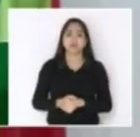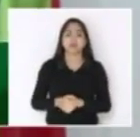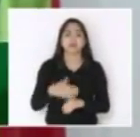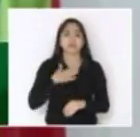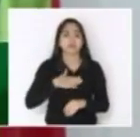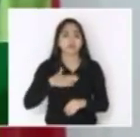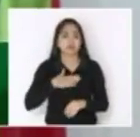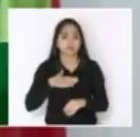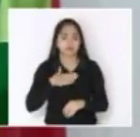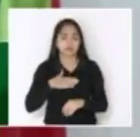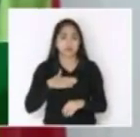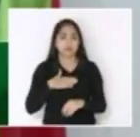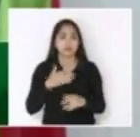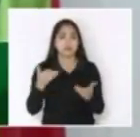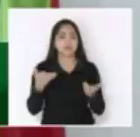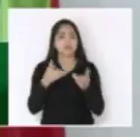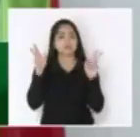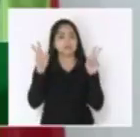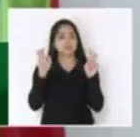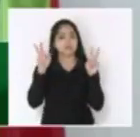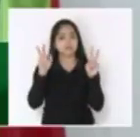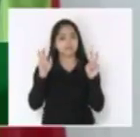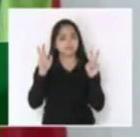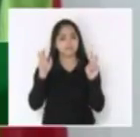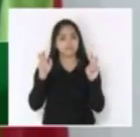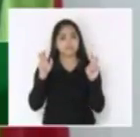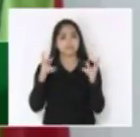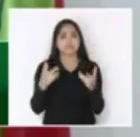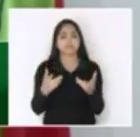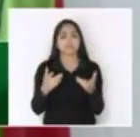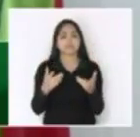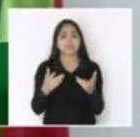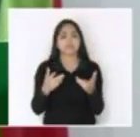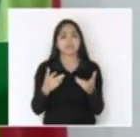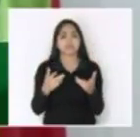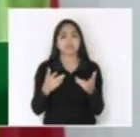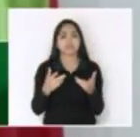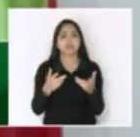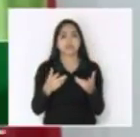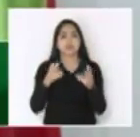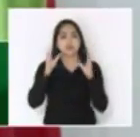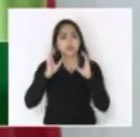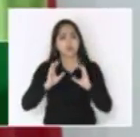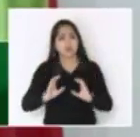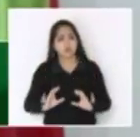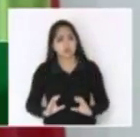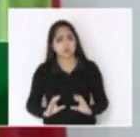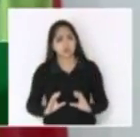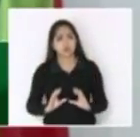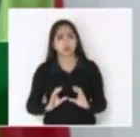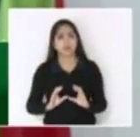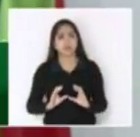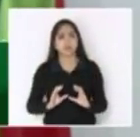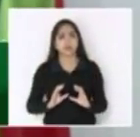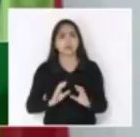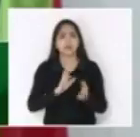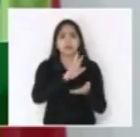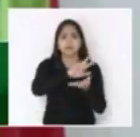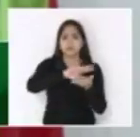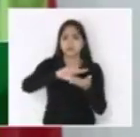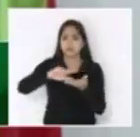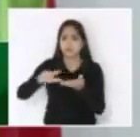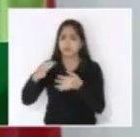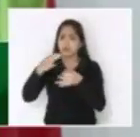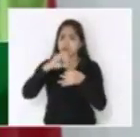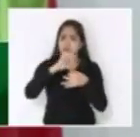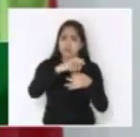senhor presidente, de tratar nesta manhã de um comportamento que tem tomado corpo dentro de diversas instituições